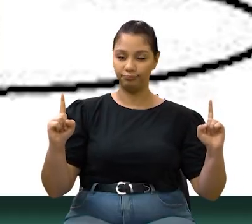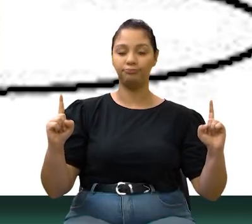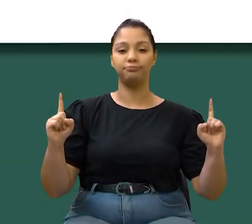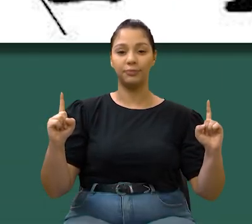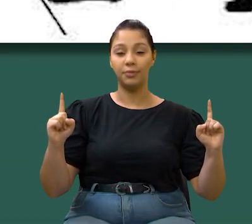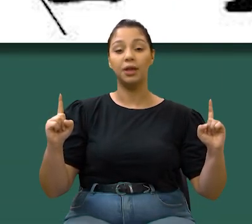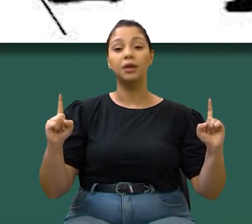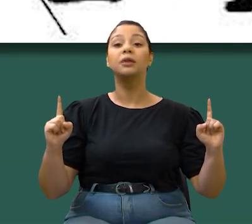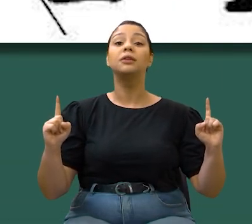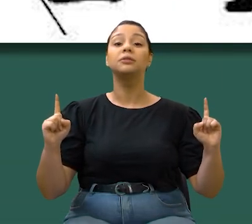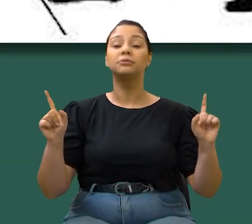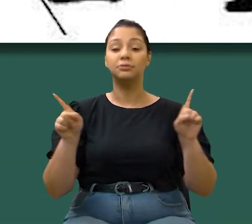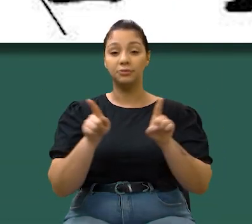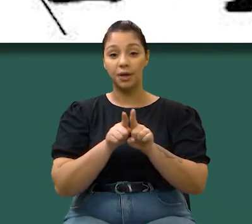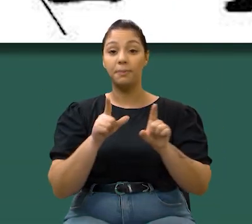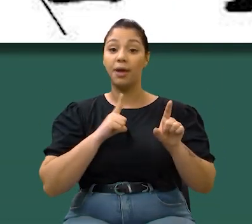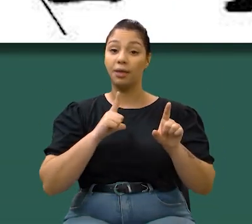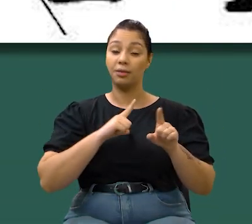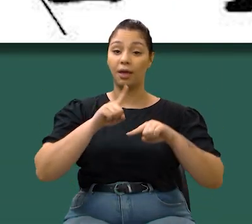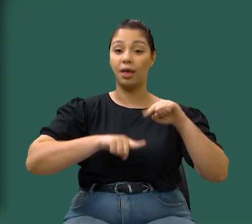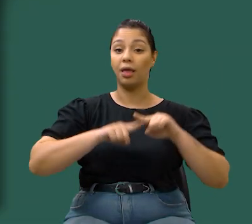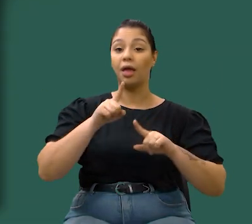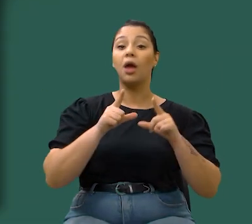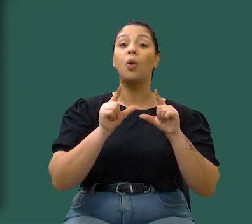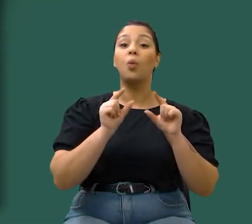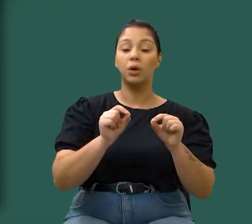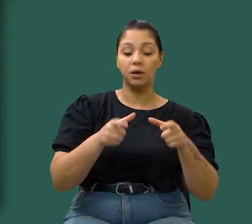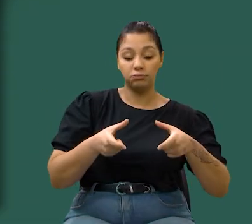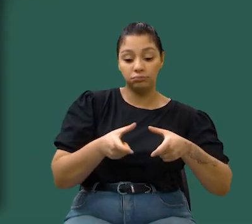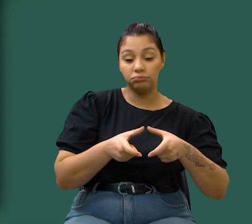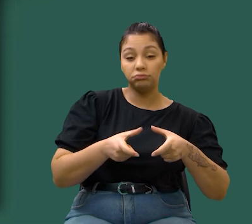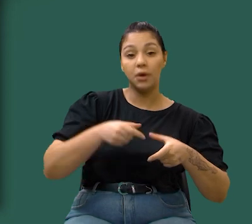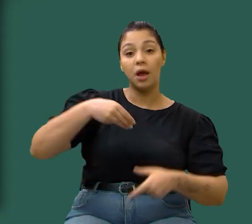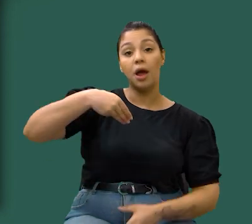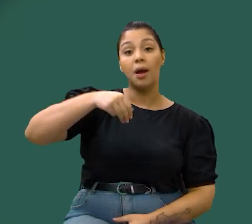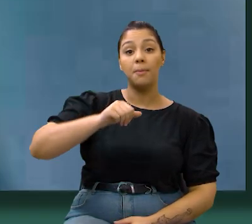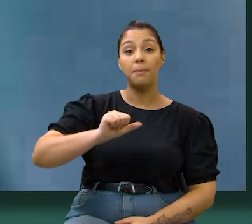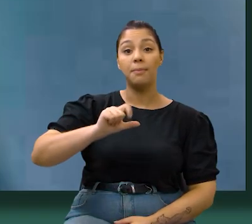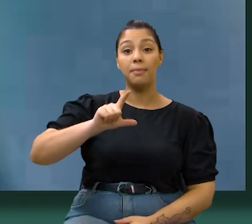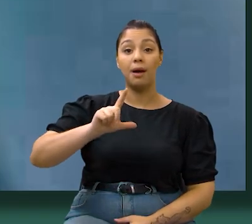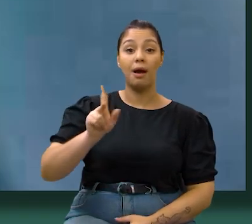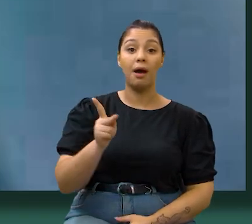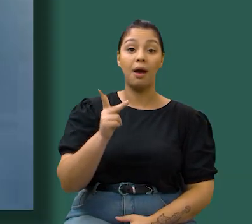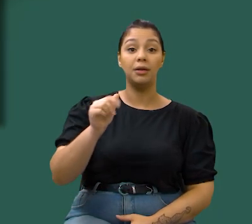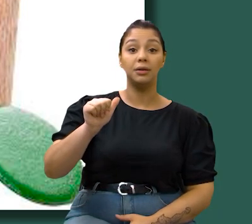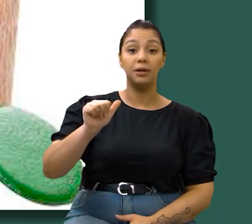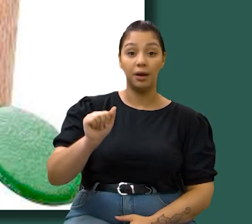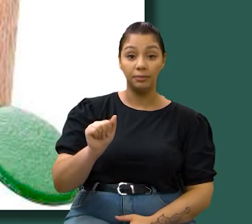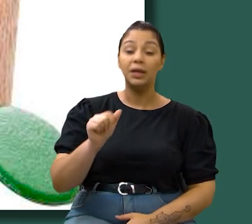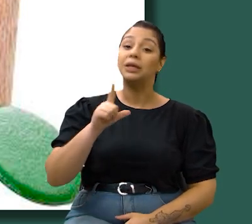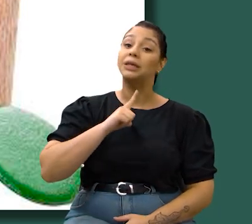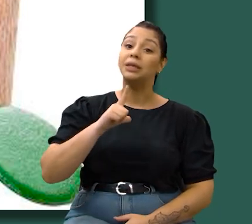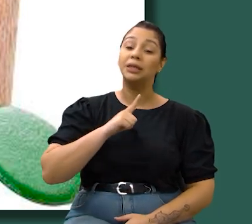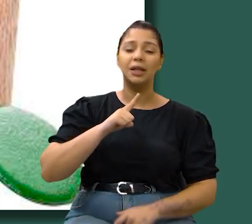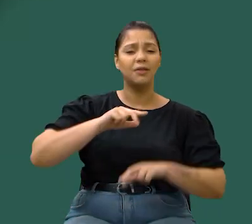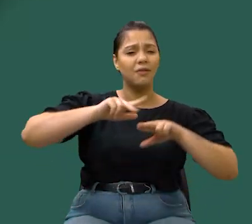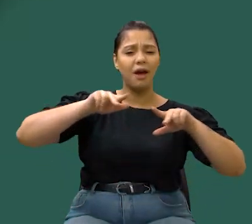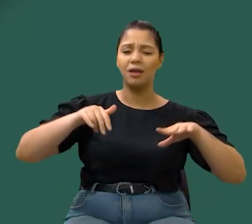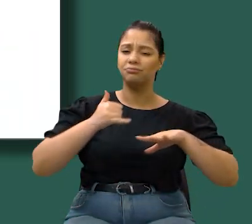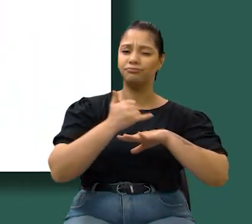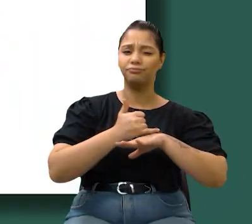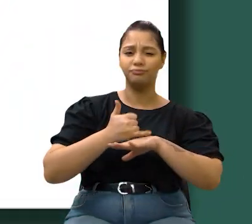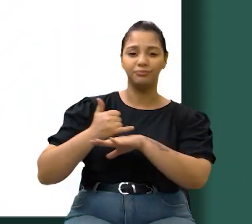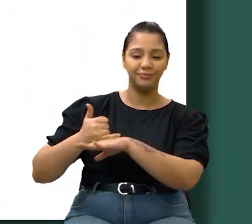cada equipe se posiciona de cada lado. Também fazem parte do equipamento as malhas, que são os discos feitos